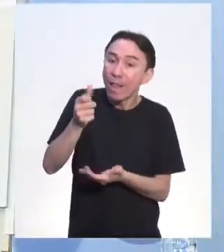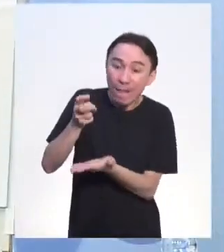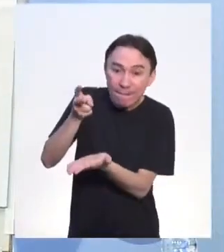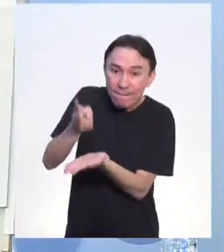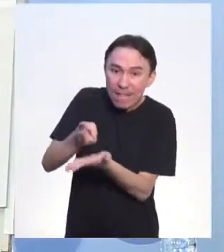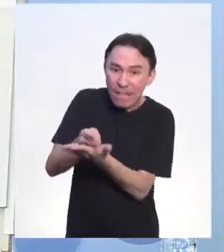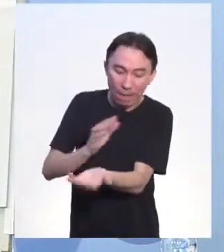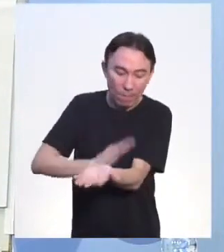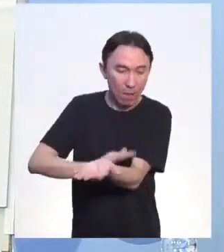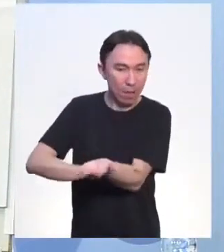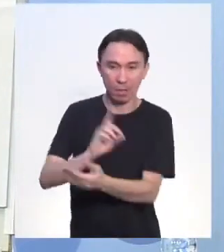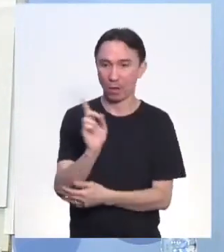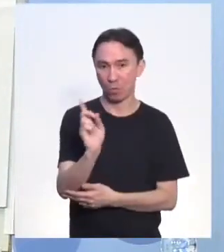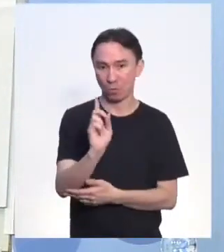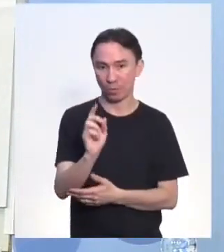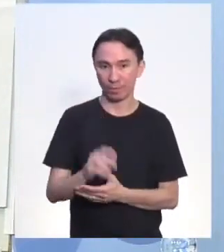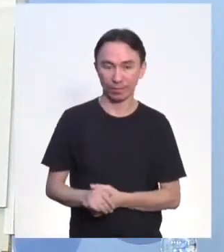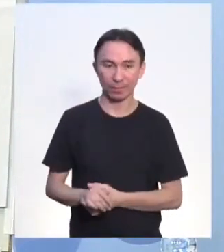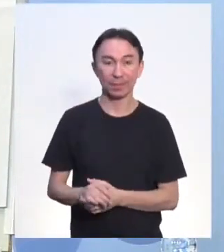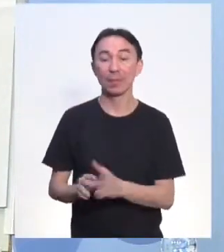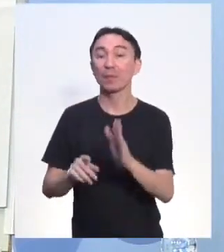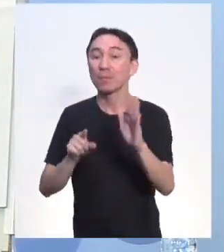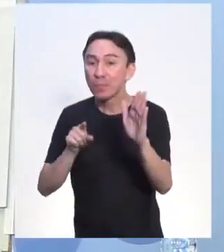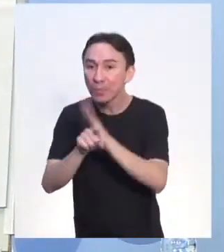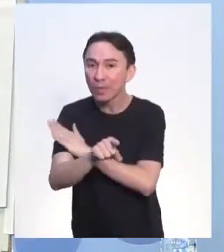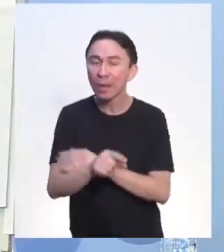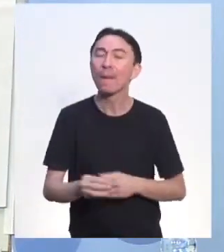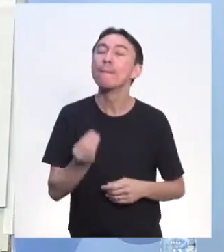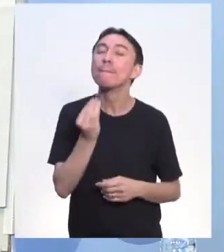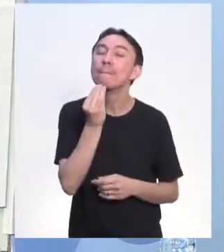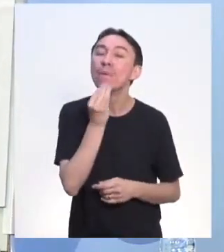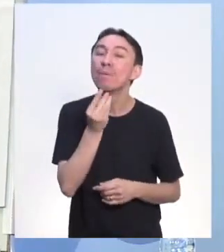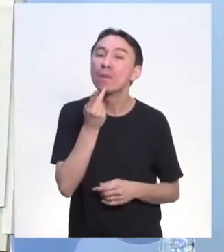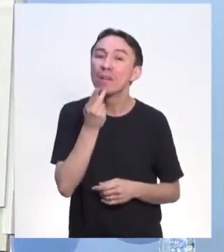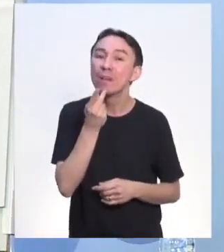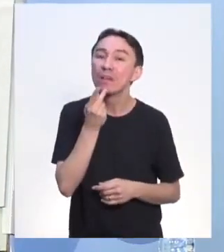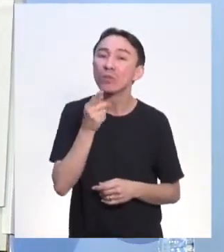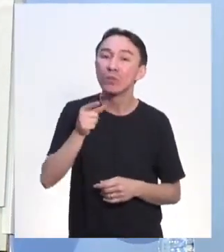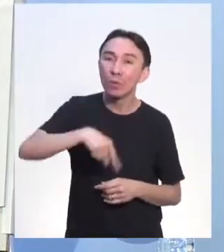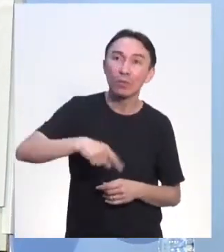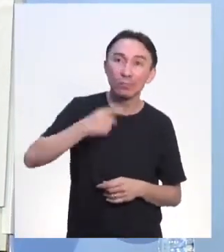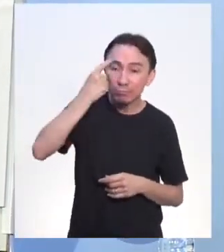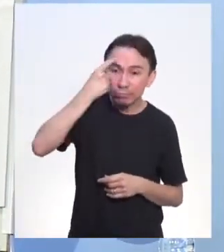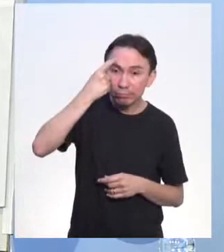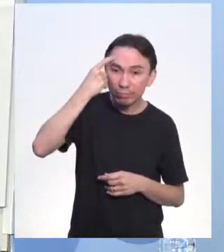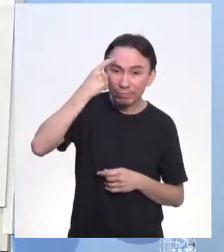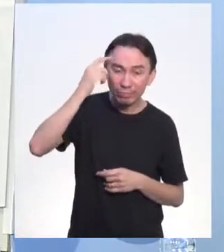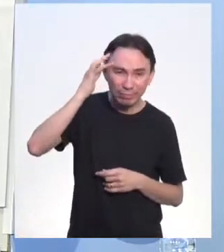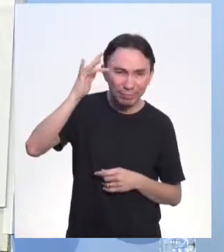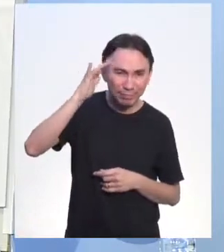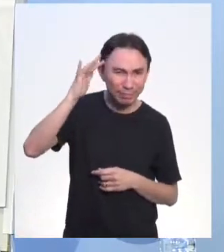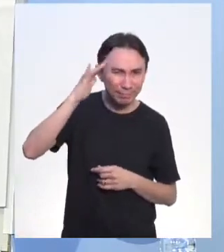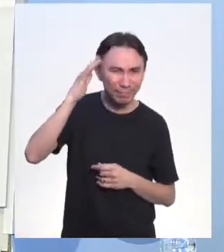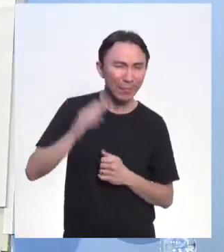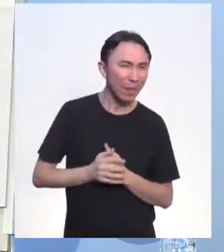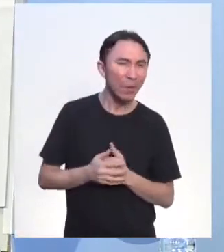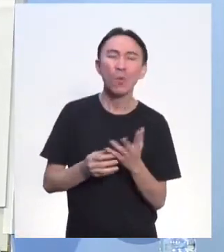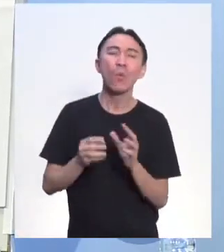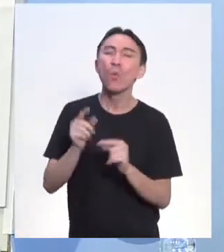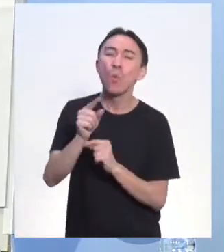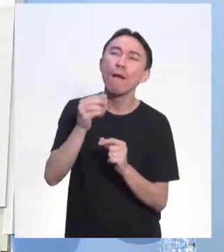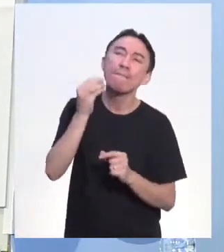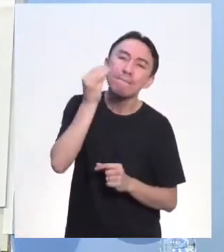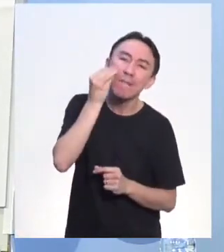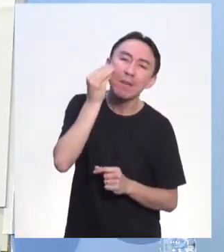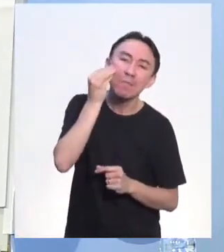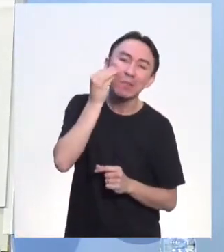primeira pergunta sempre, quando a gente vai falar em probabilidade, é pensar. Qual é o nosso experimento aleatório? O que está acontecendo ali? A gente está lançando